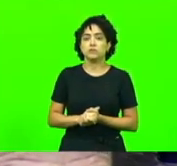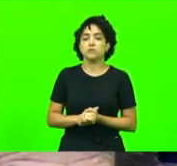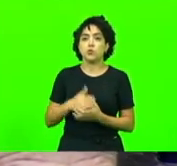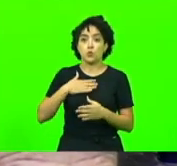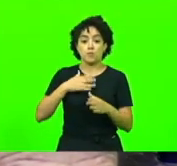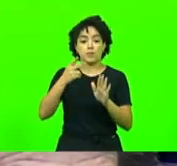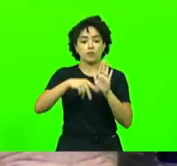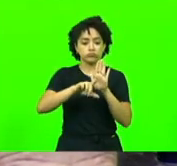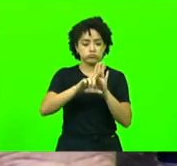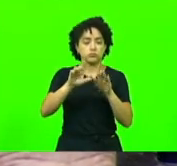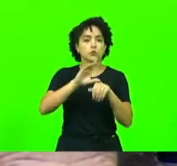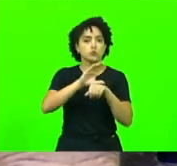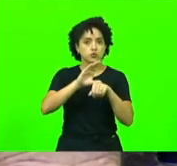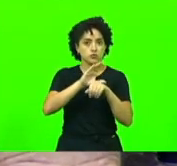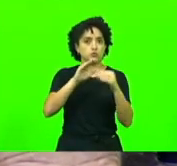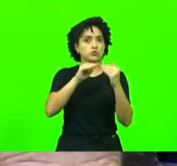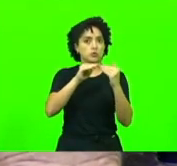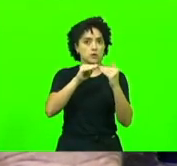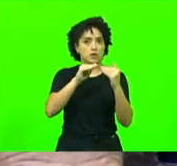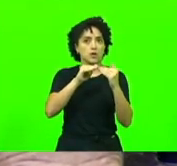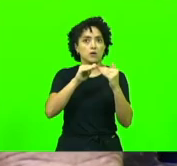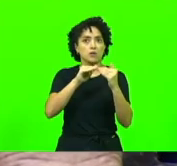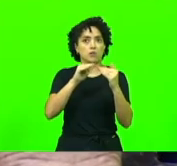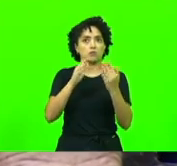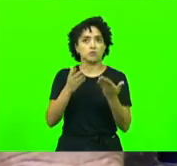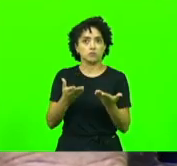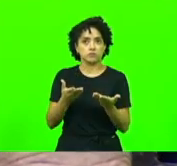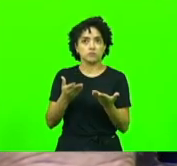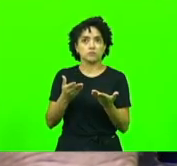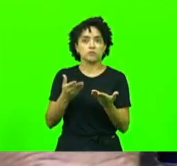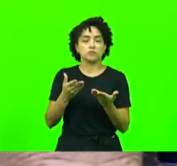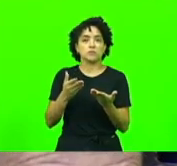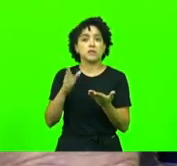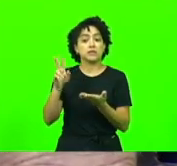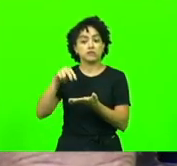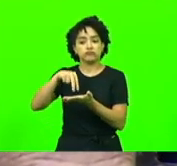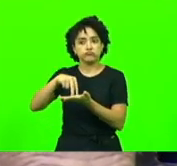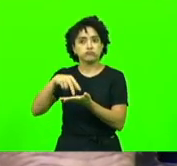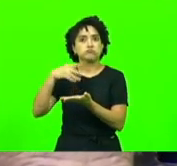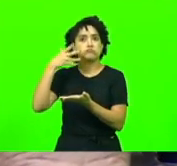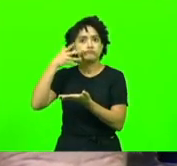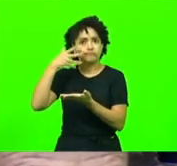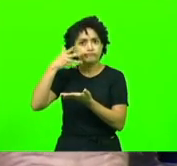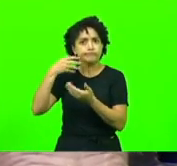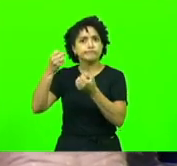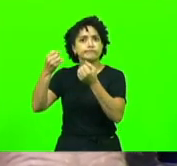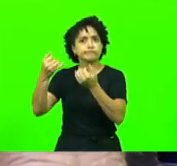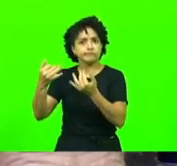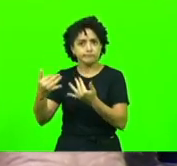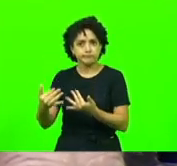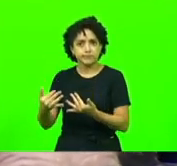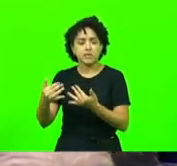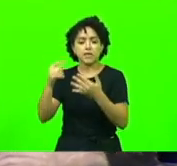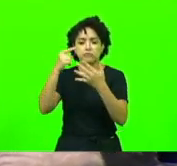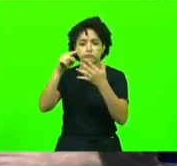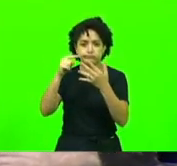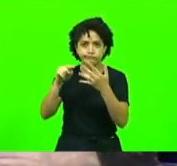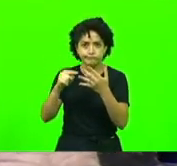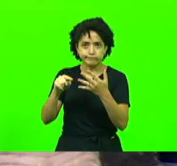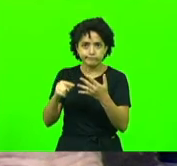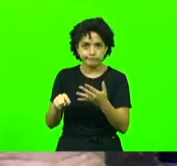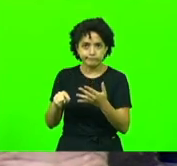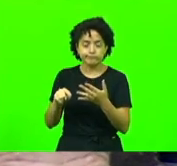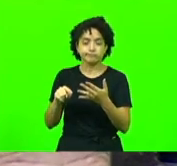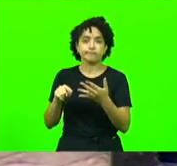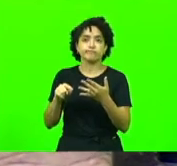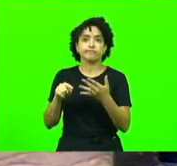mostrei lá os dados. E ninguém veio desconstruir aquilo que eu falei lá no microfone, item a item, sobre o que falaram que é